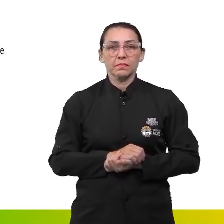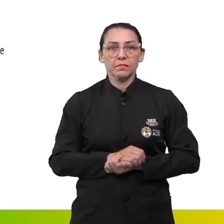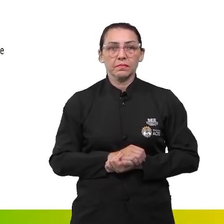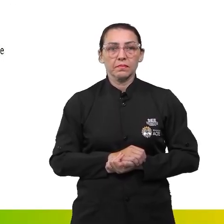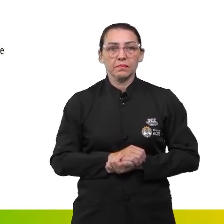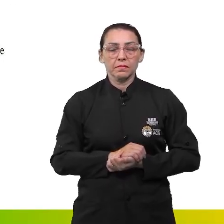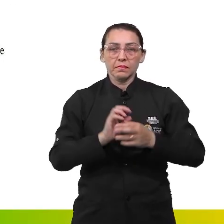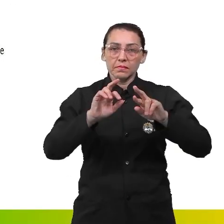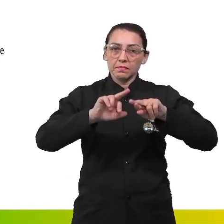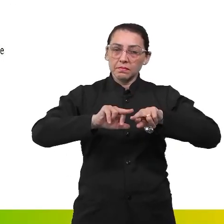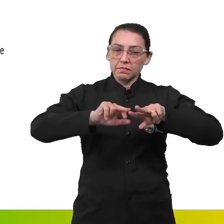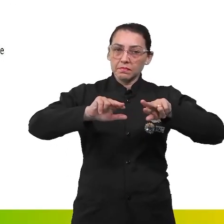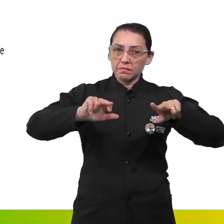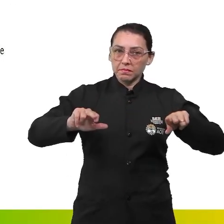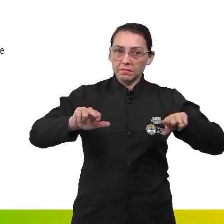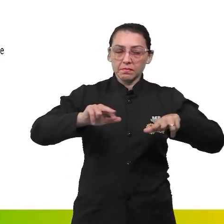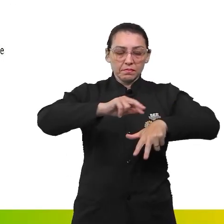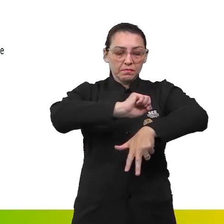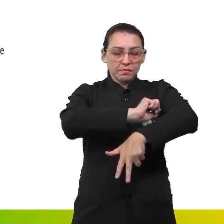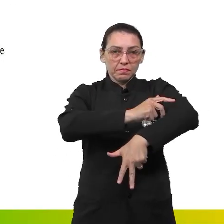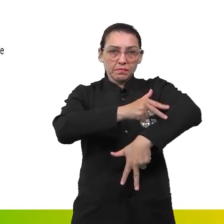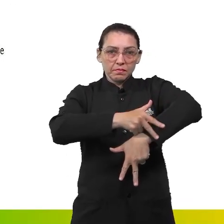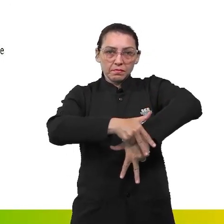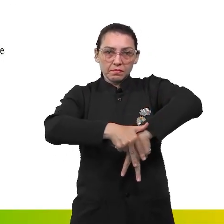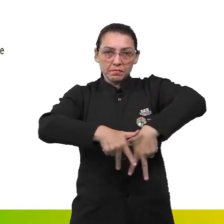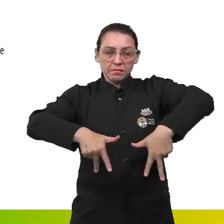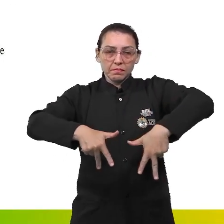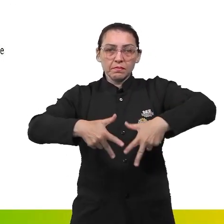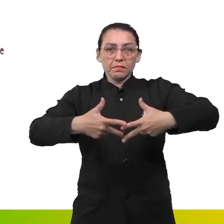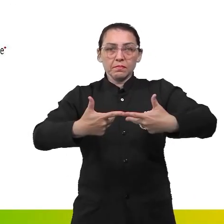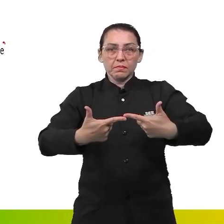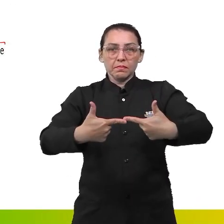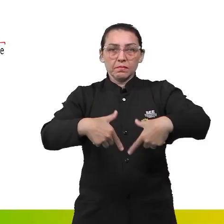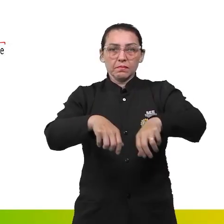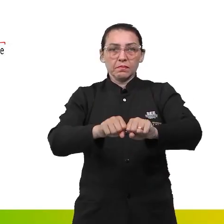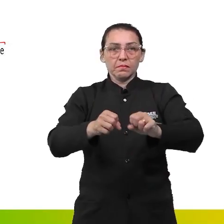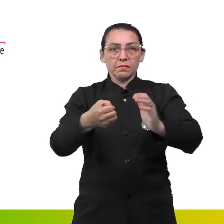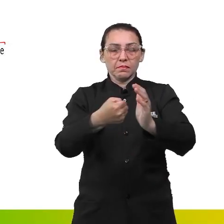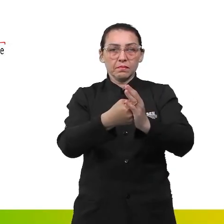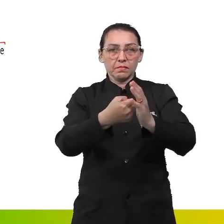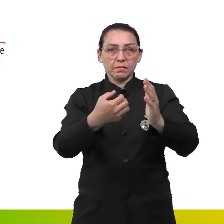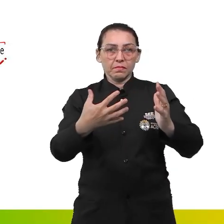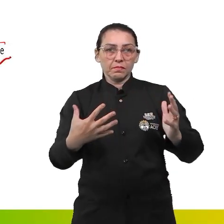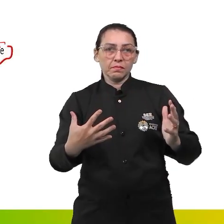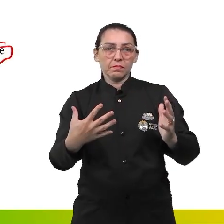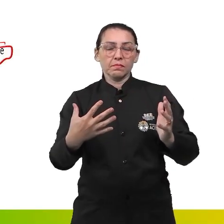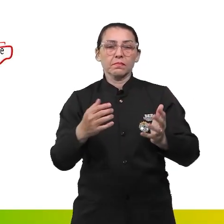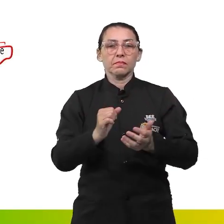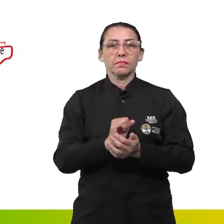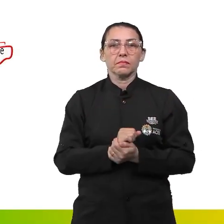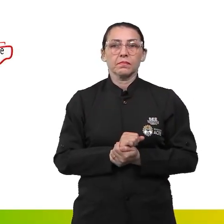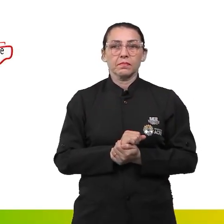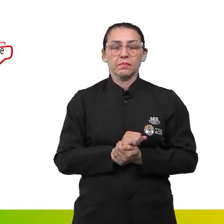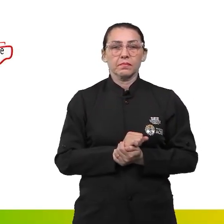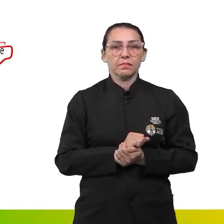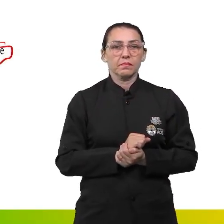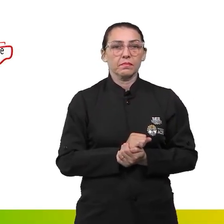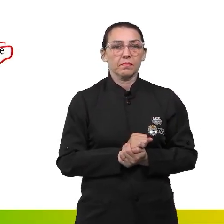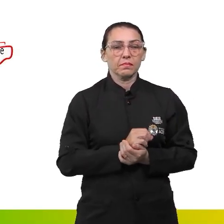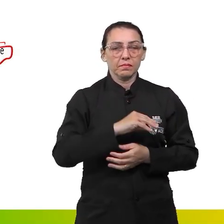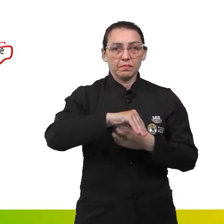a diversidade étnica e linguística é uma característica marcante